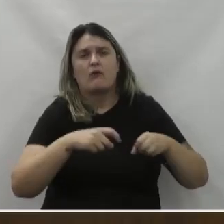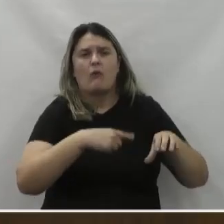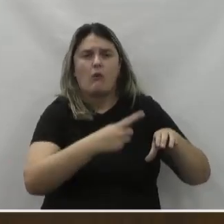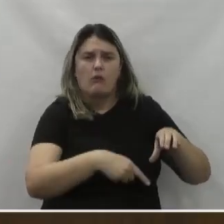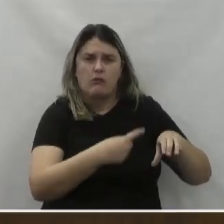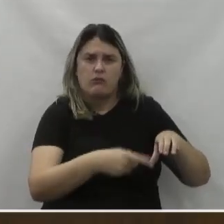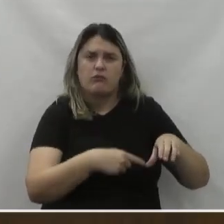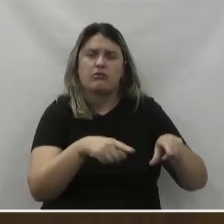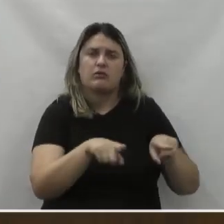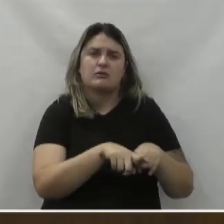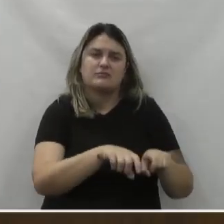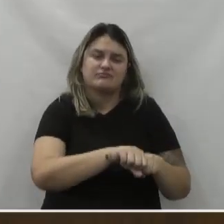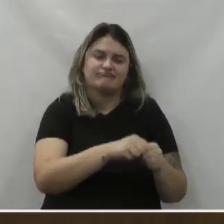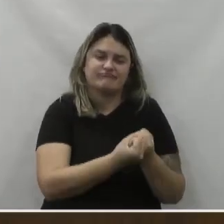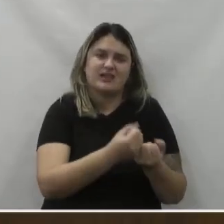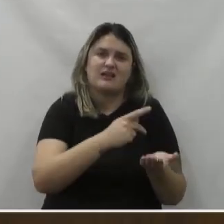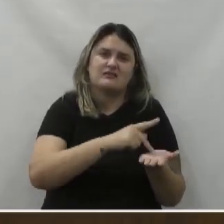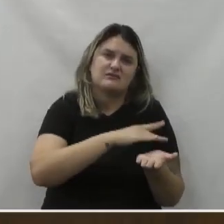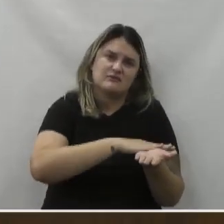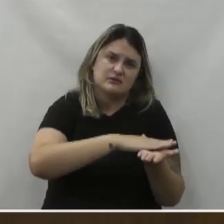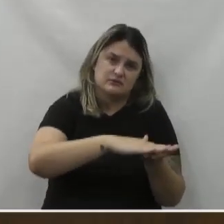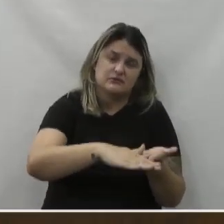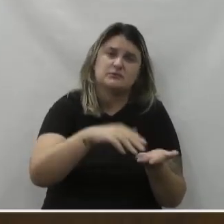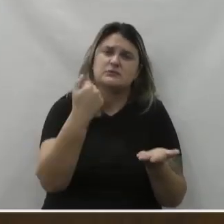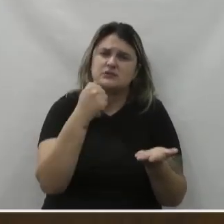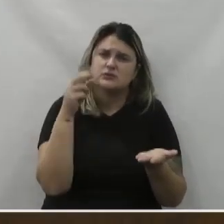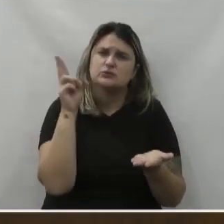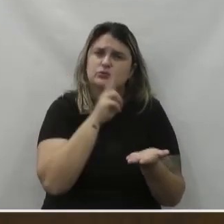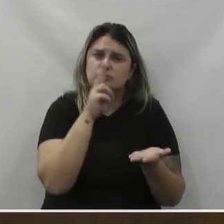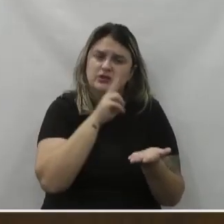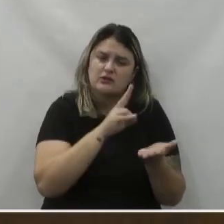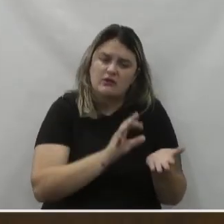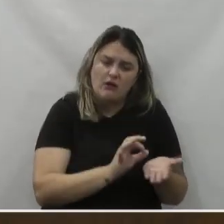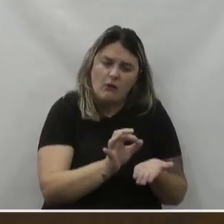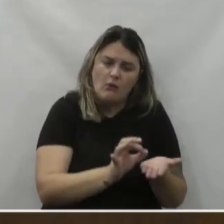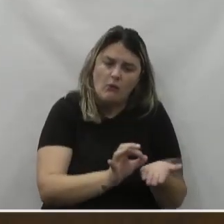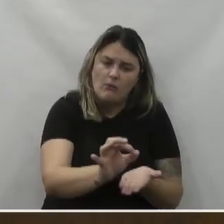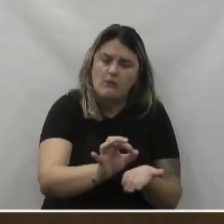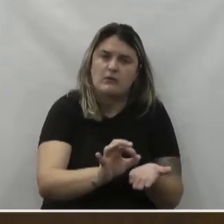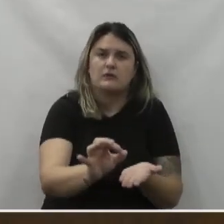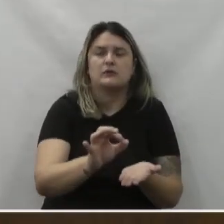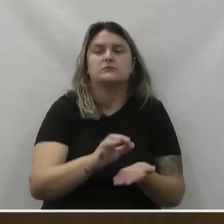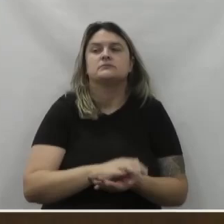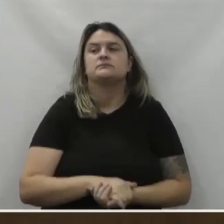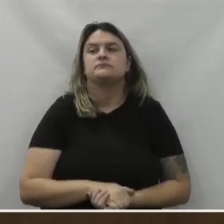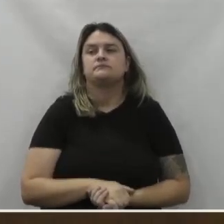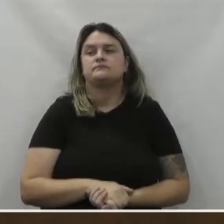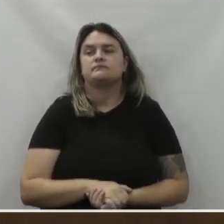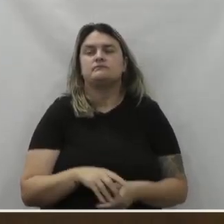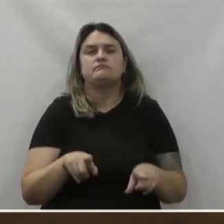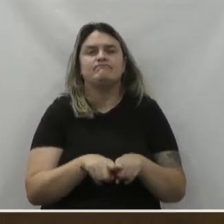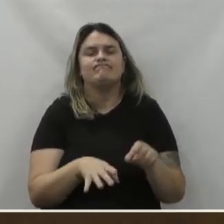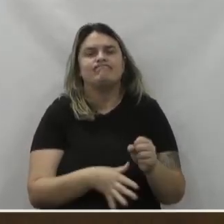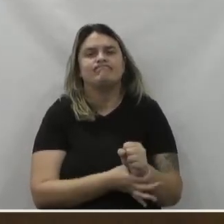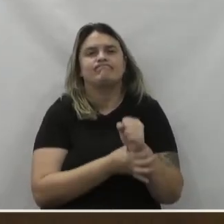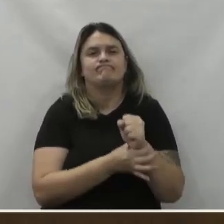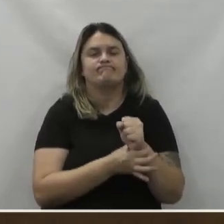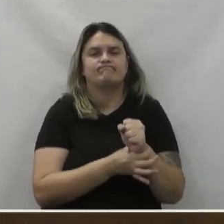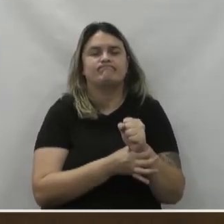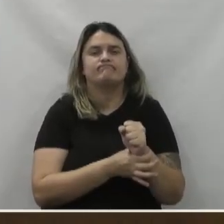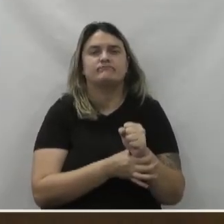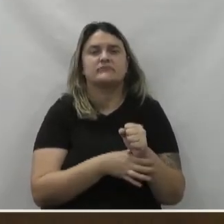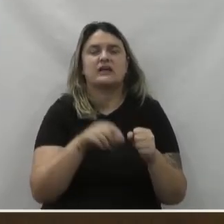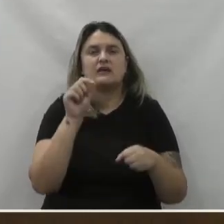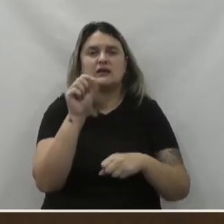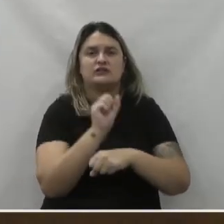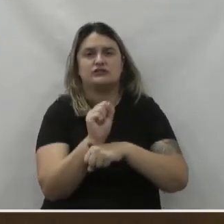do pavimento. A intervenção é necessária para a contenção da erosão e garantia da